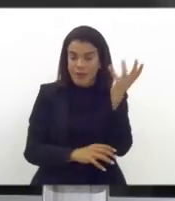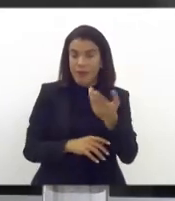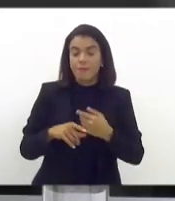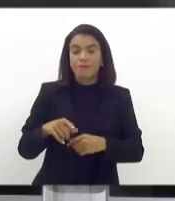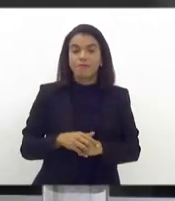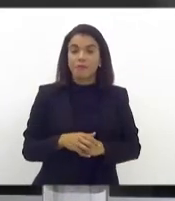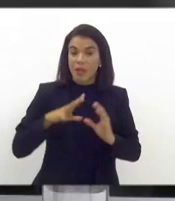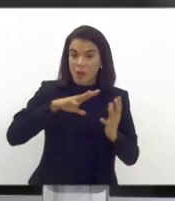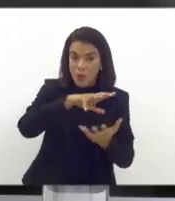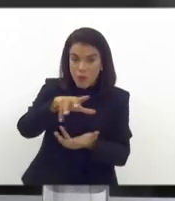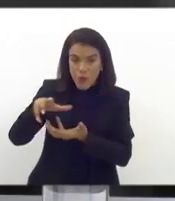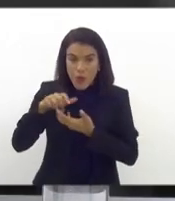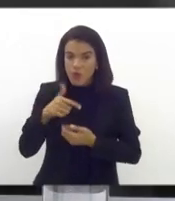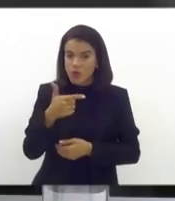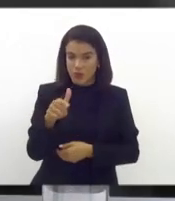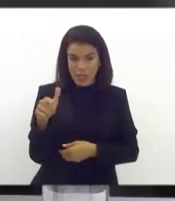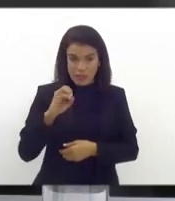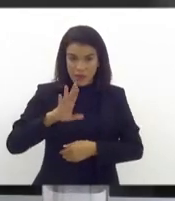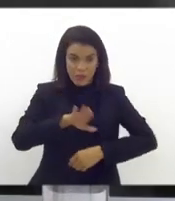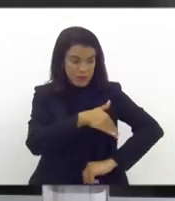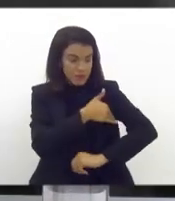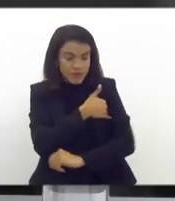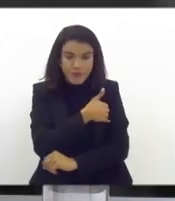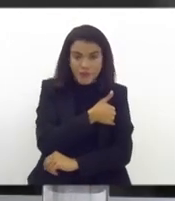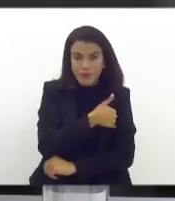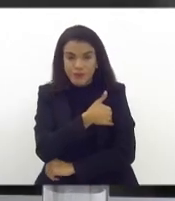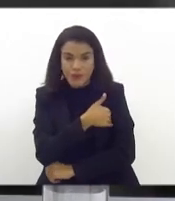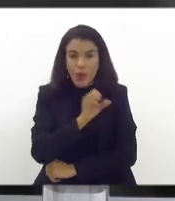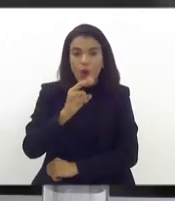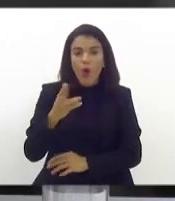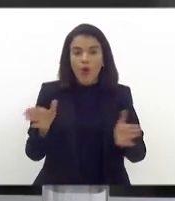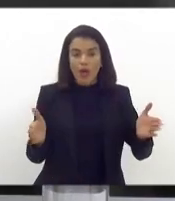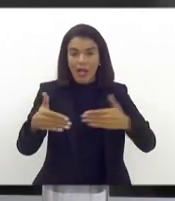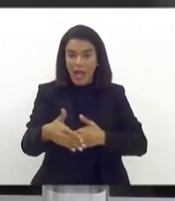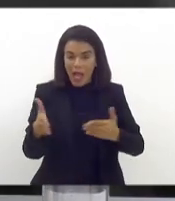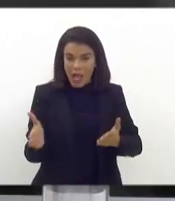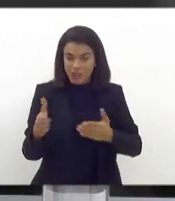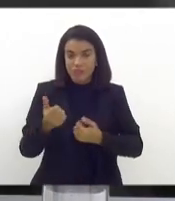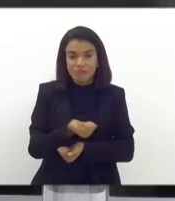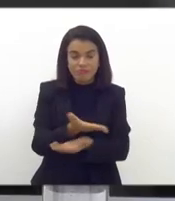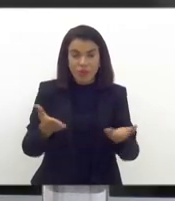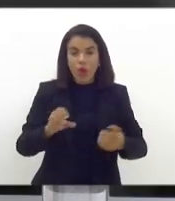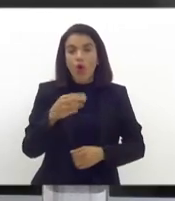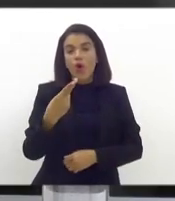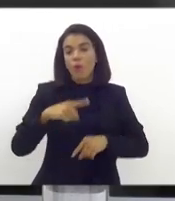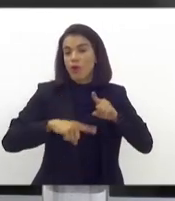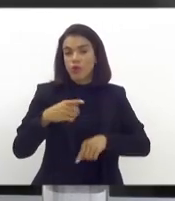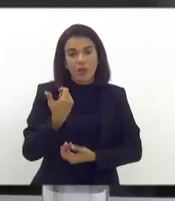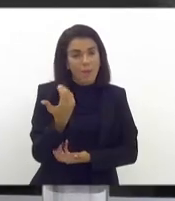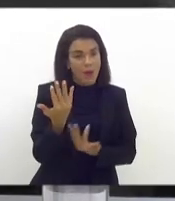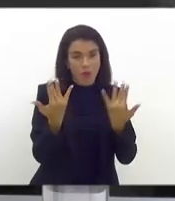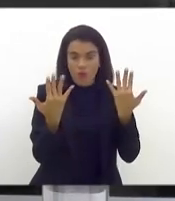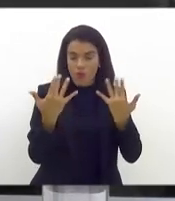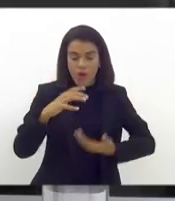mundo sequer há essa alternativa. Se você não leva uma sacola retornável, ou você pega uma caixinha que tenha disponível, ou você vai ter que levar seus produtos na mão,